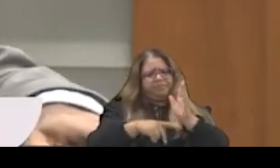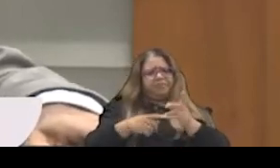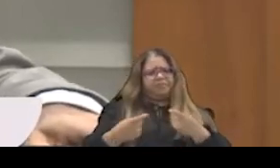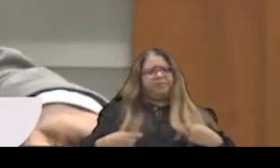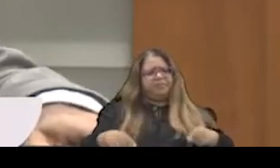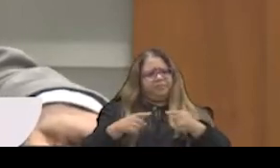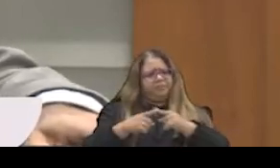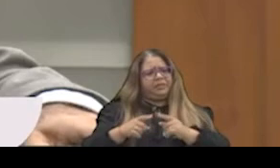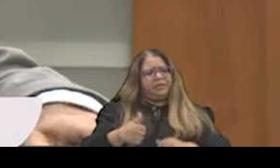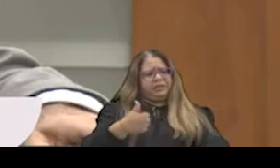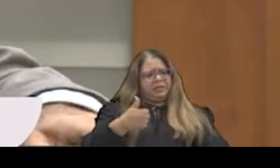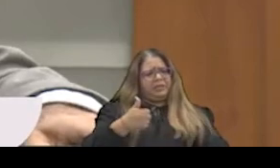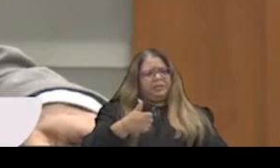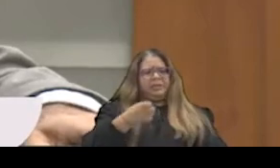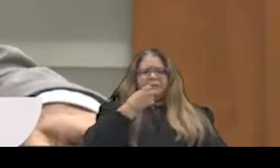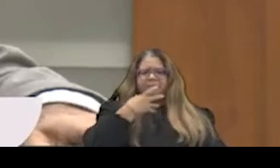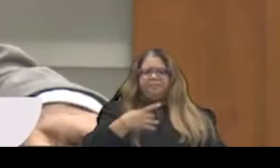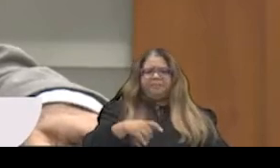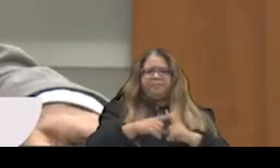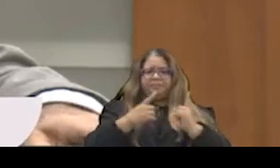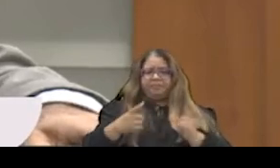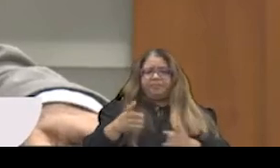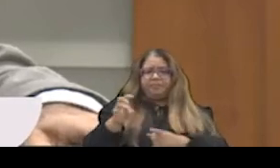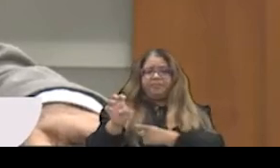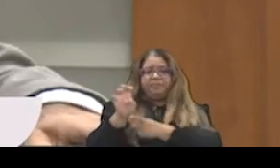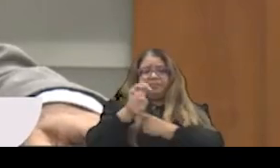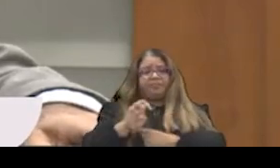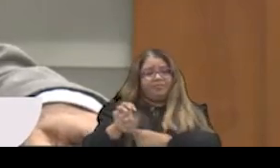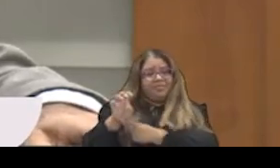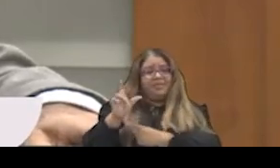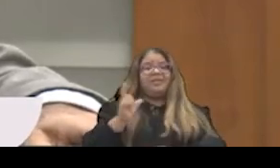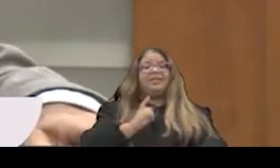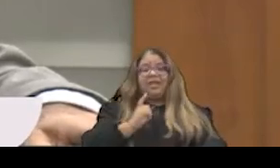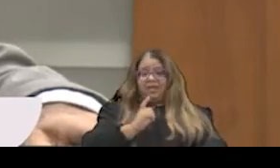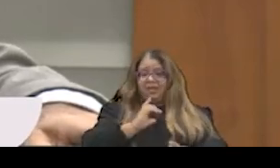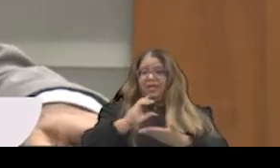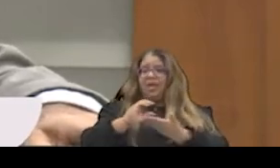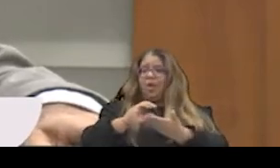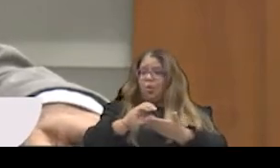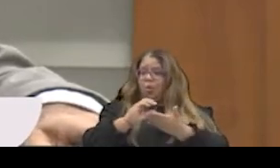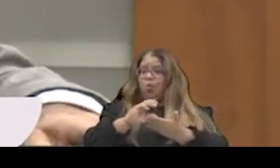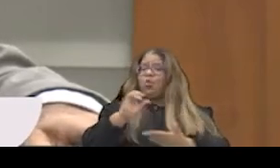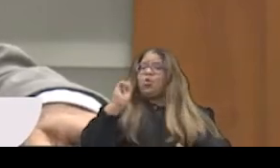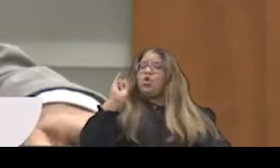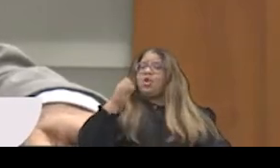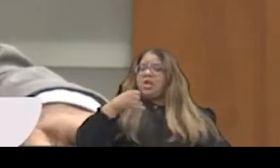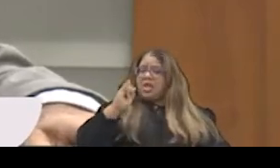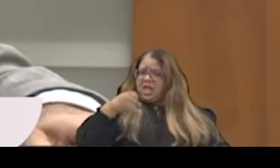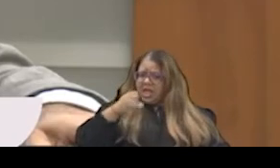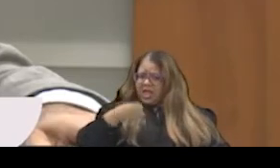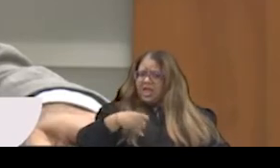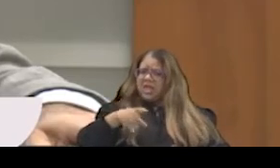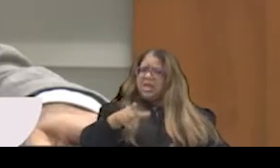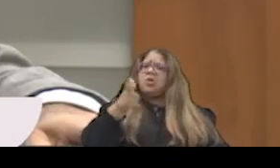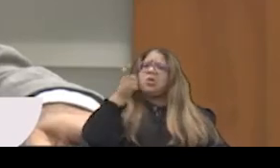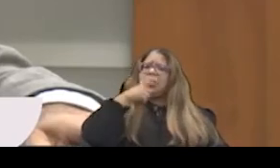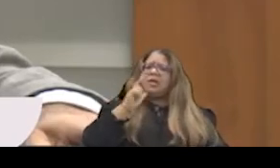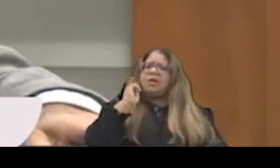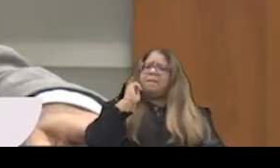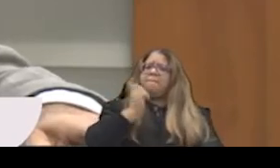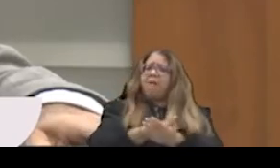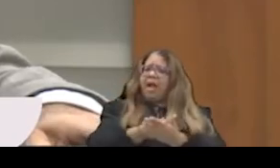é positivo mas o Estado tem recursos financeiros suficientes para dar conta dessa